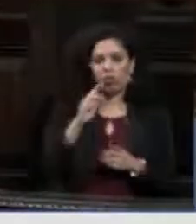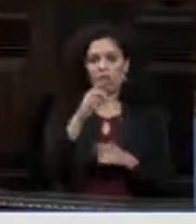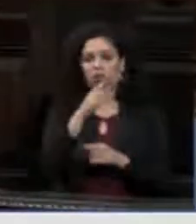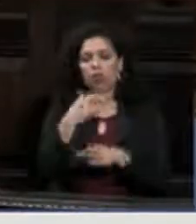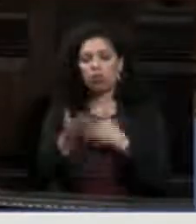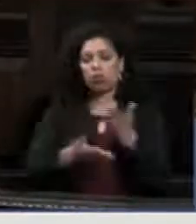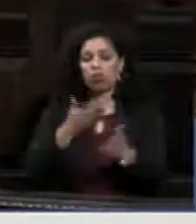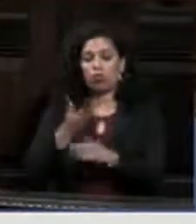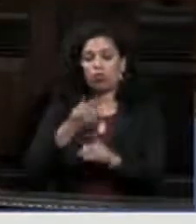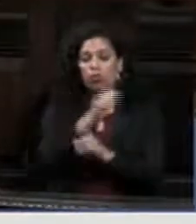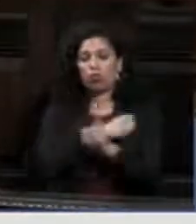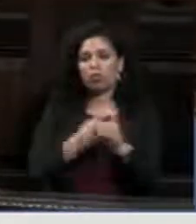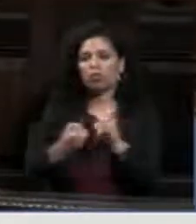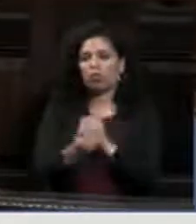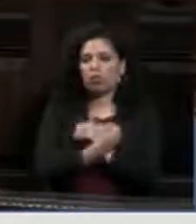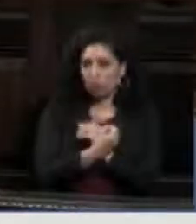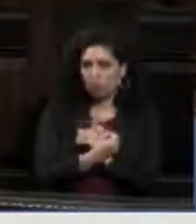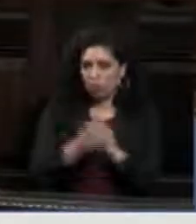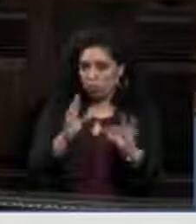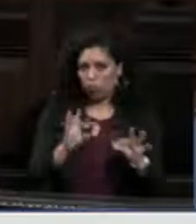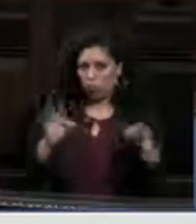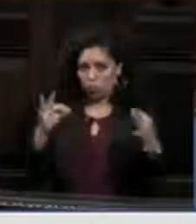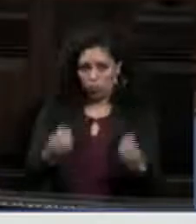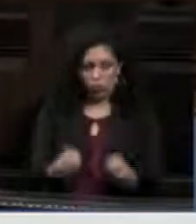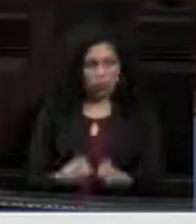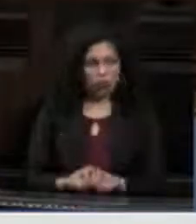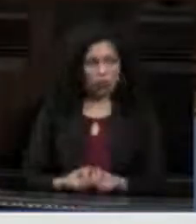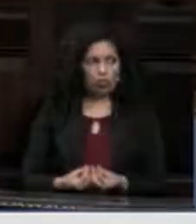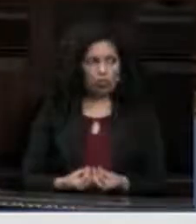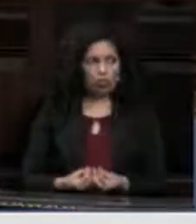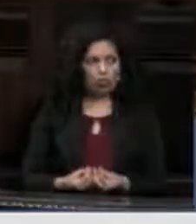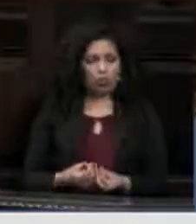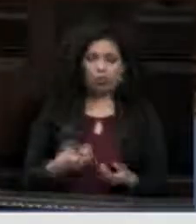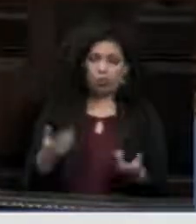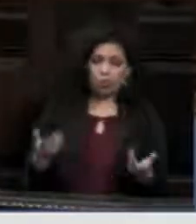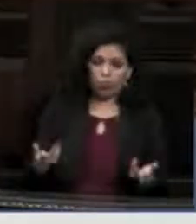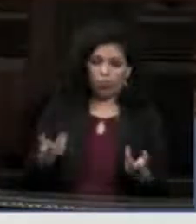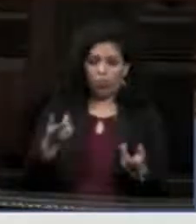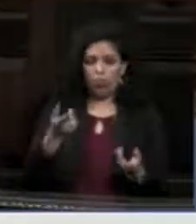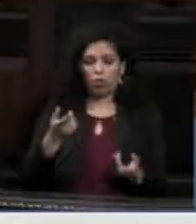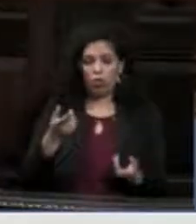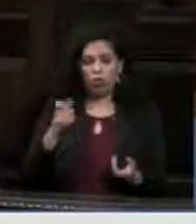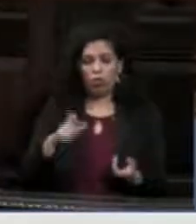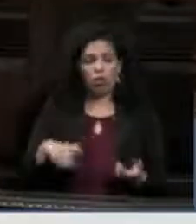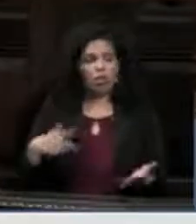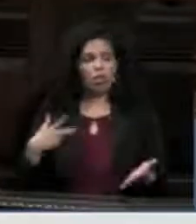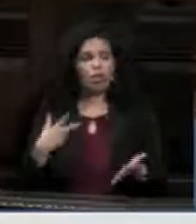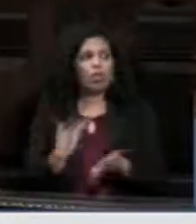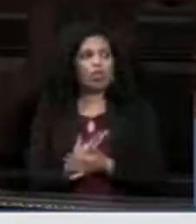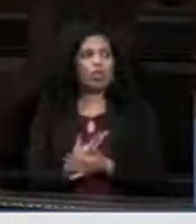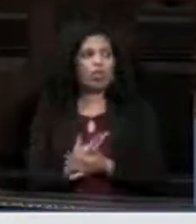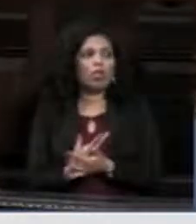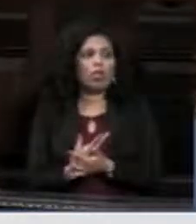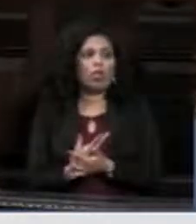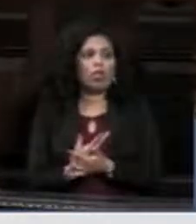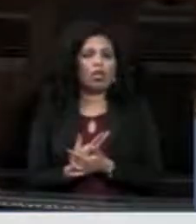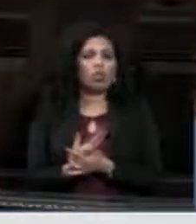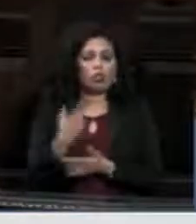os poderes. Por isso, não é cabível que nós, enquanto membros do